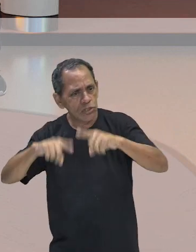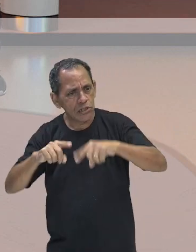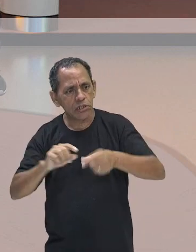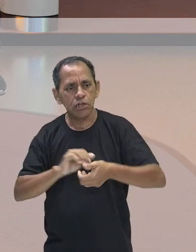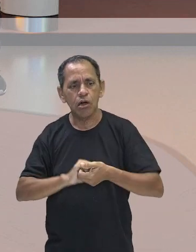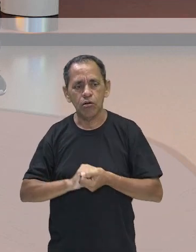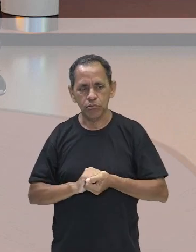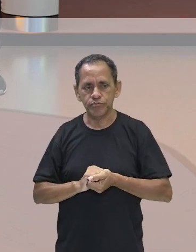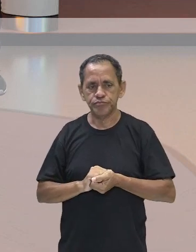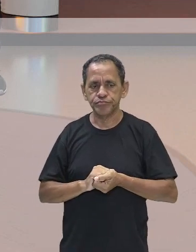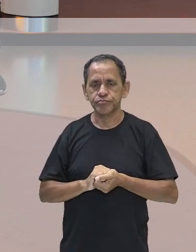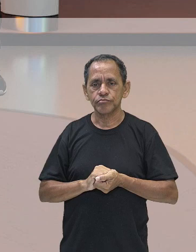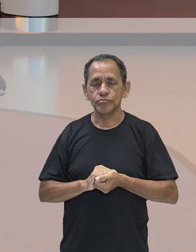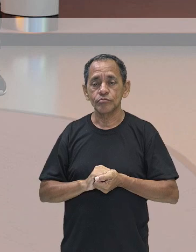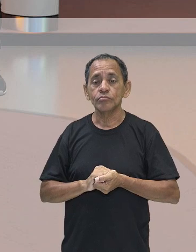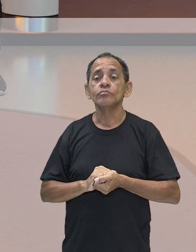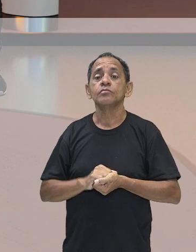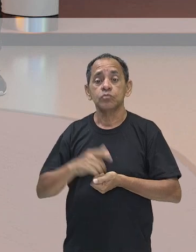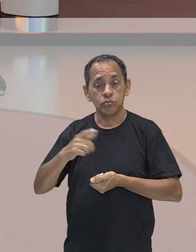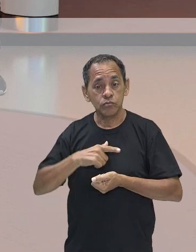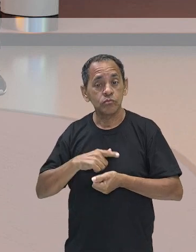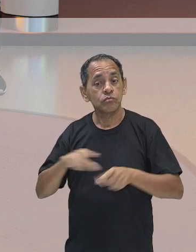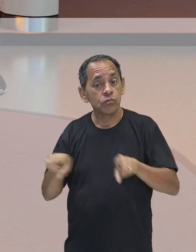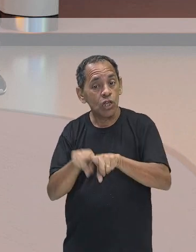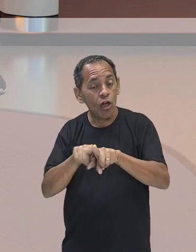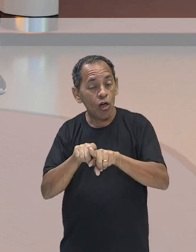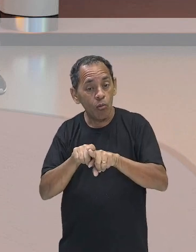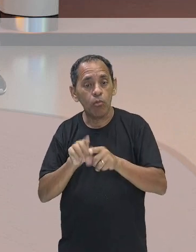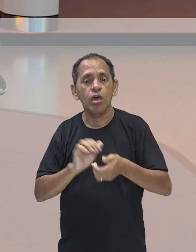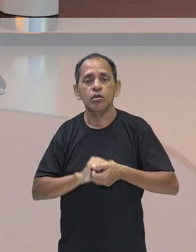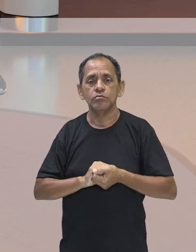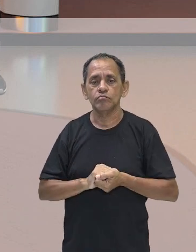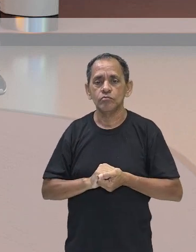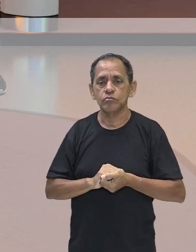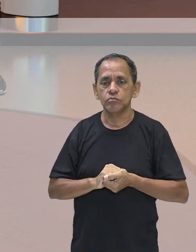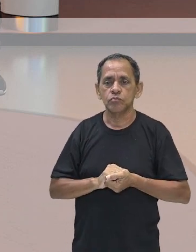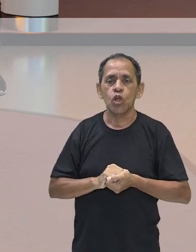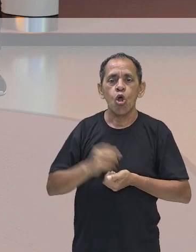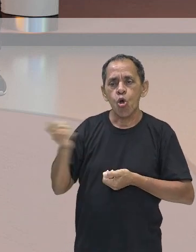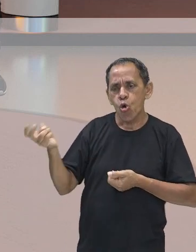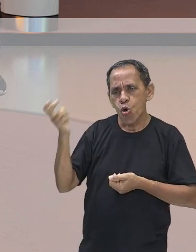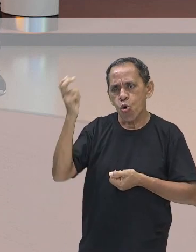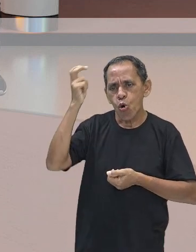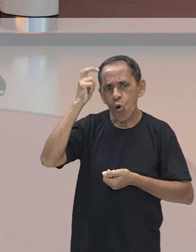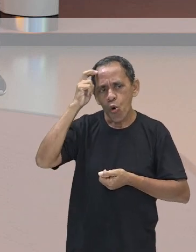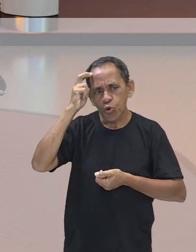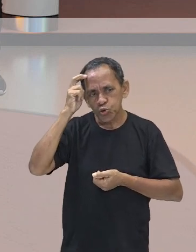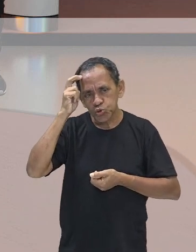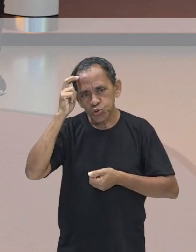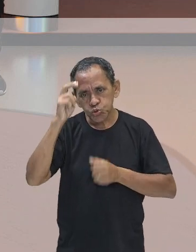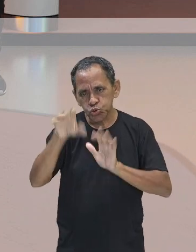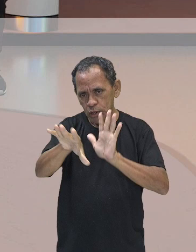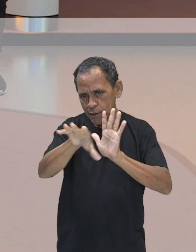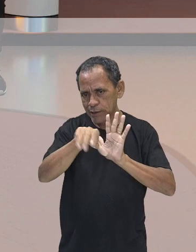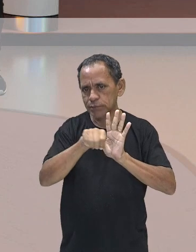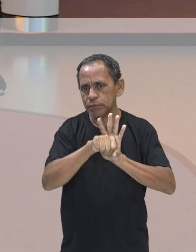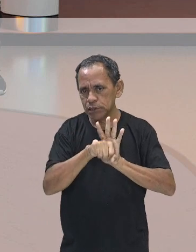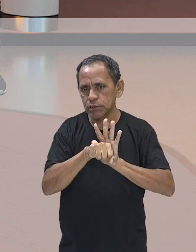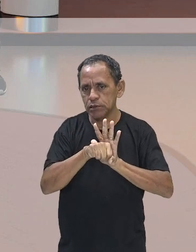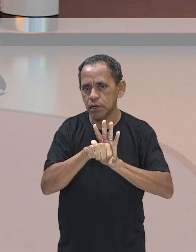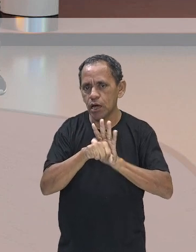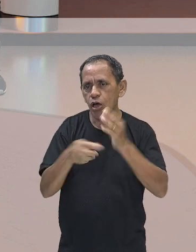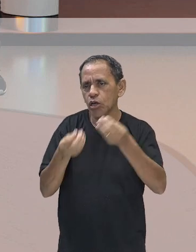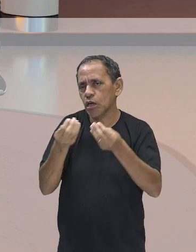cultura material, a gente tem também as fontes da cultura imaterial, professor, que é o contrário da